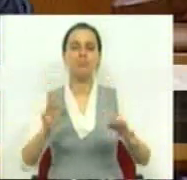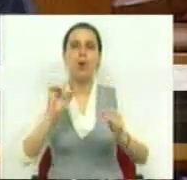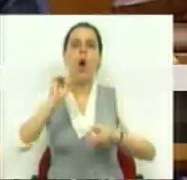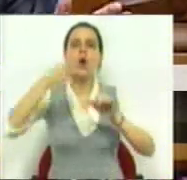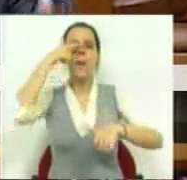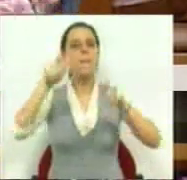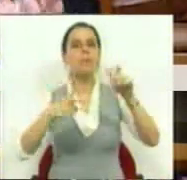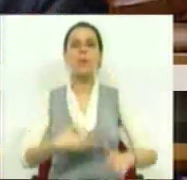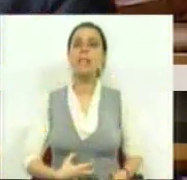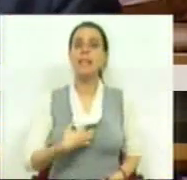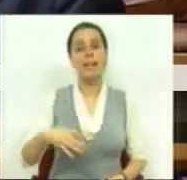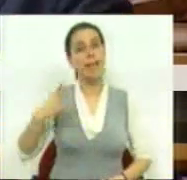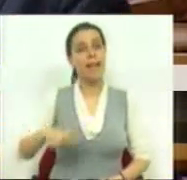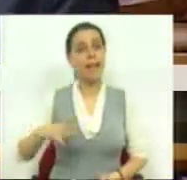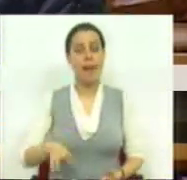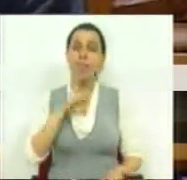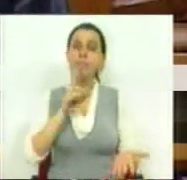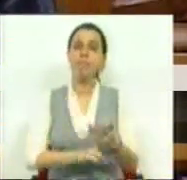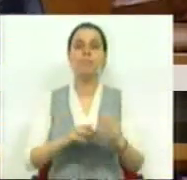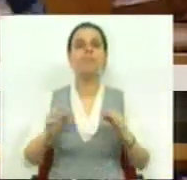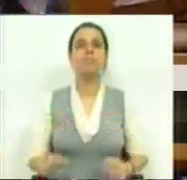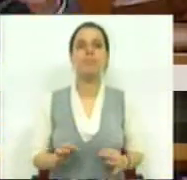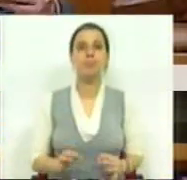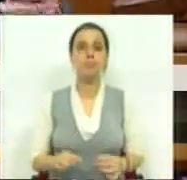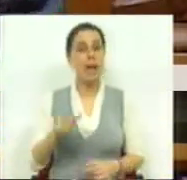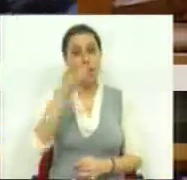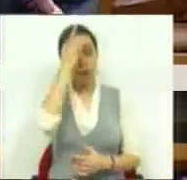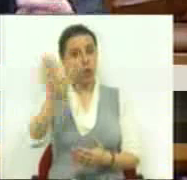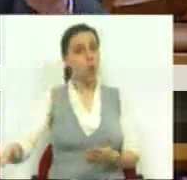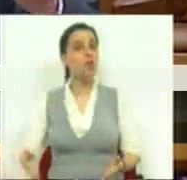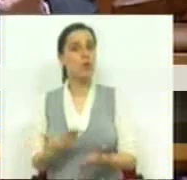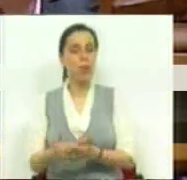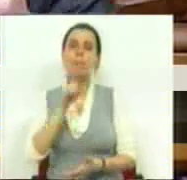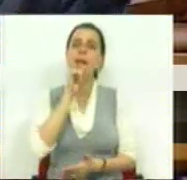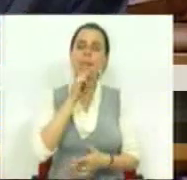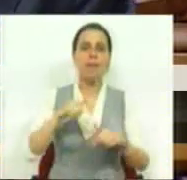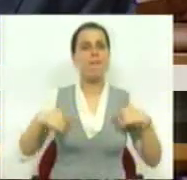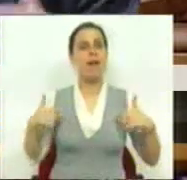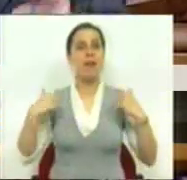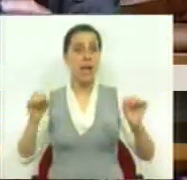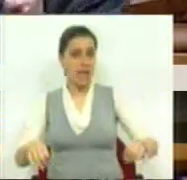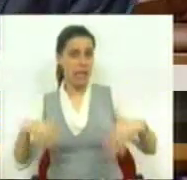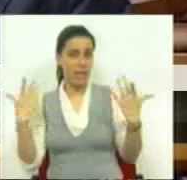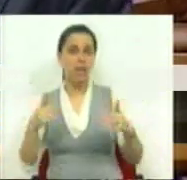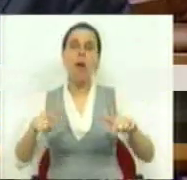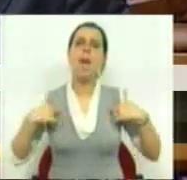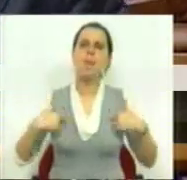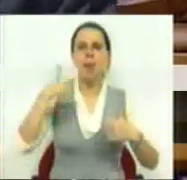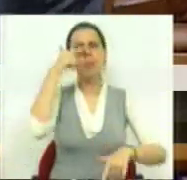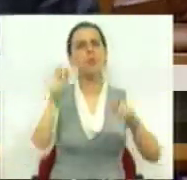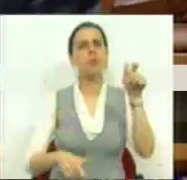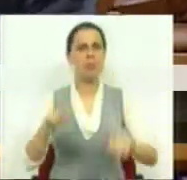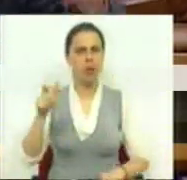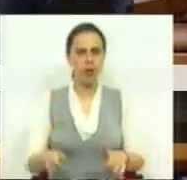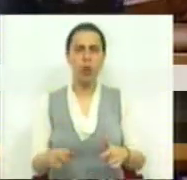que as populações sentem e querem. A verdade é que esta sugestão de capacidade de iniciativa das próprias